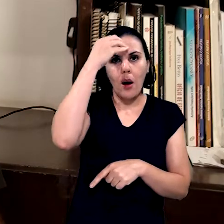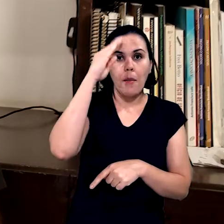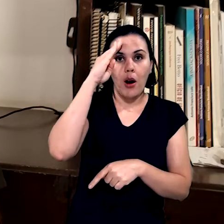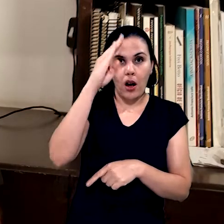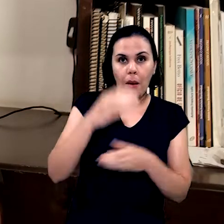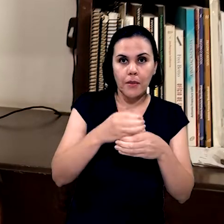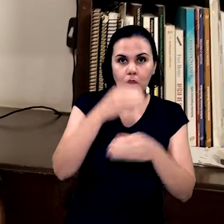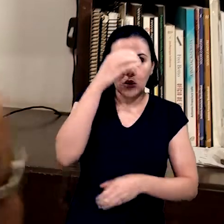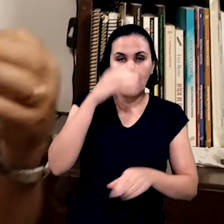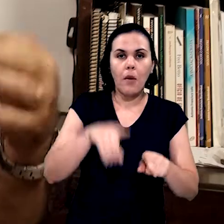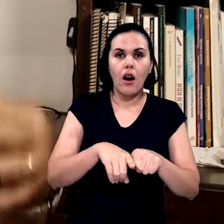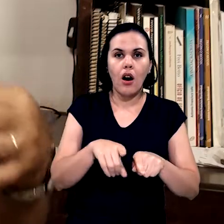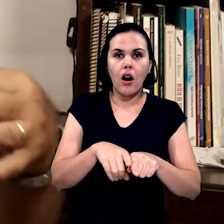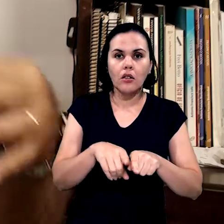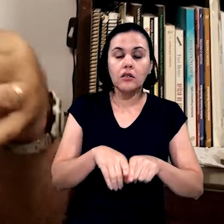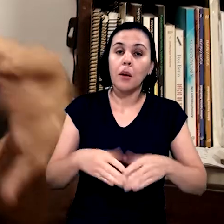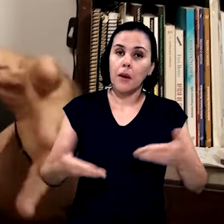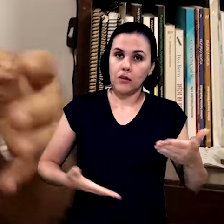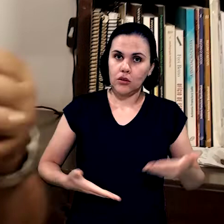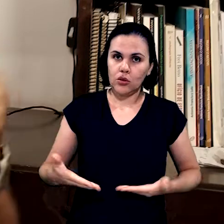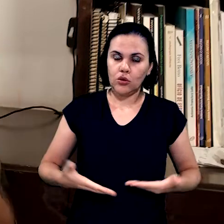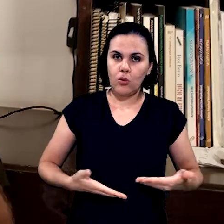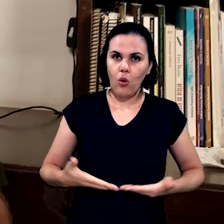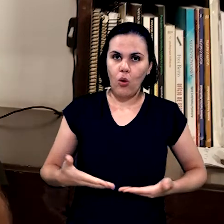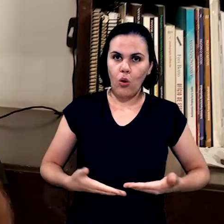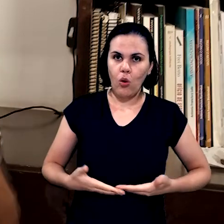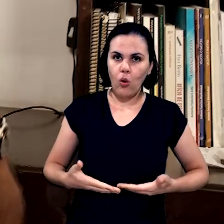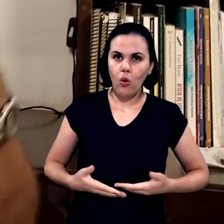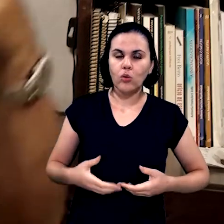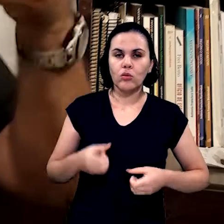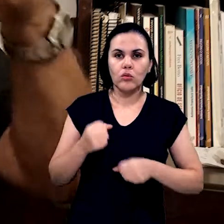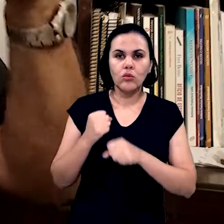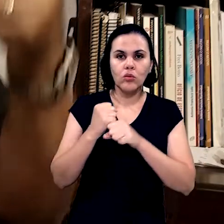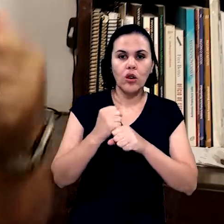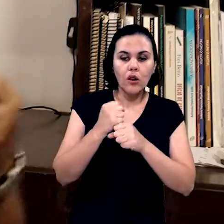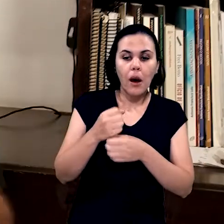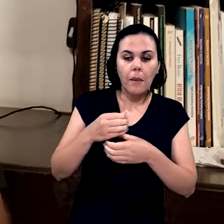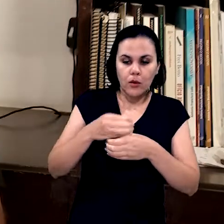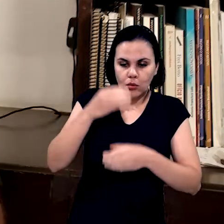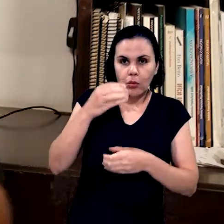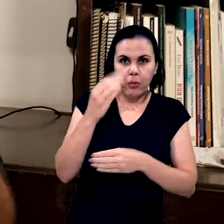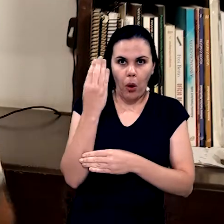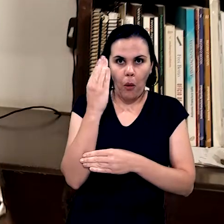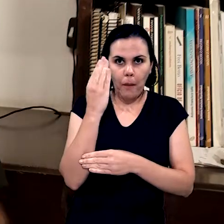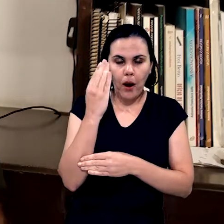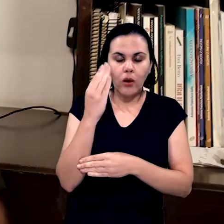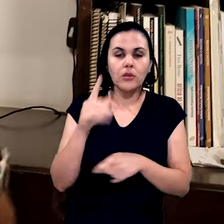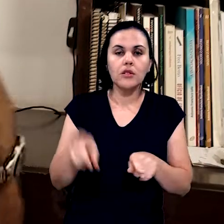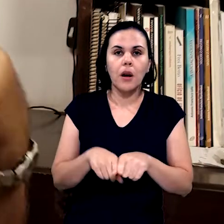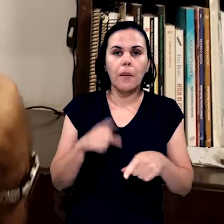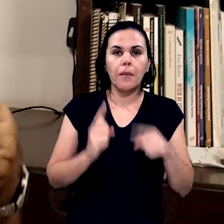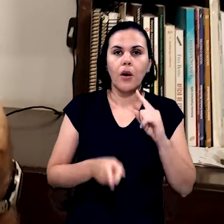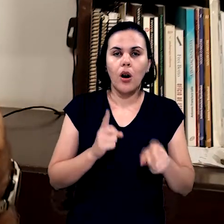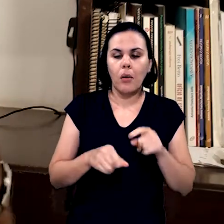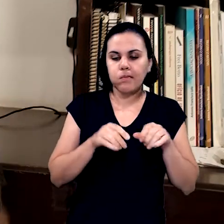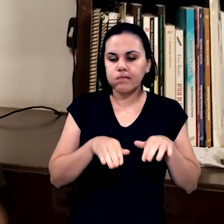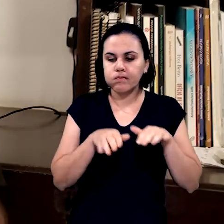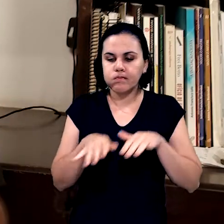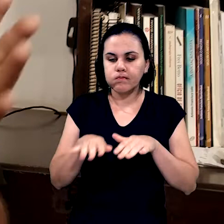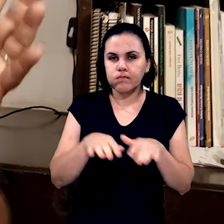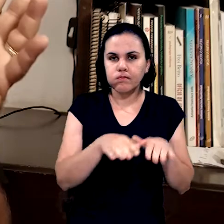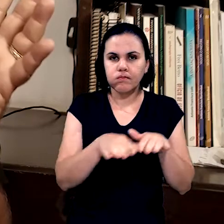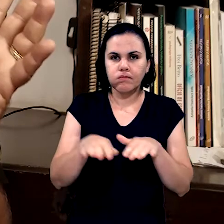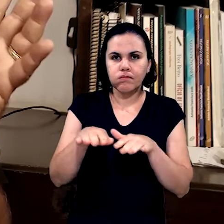o Capitão do Mastro, tem a figura dos mordomos, que vão carregando os paus do lado, né, a bandinha, em